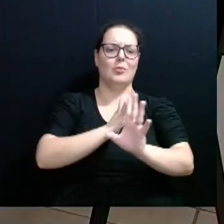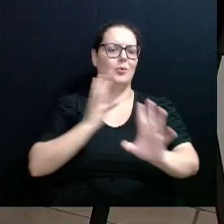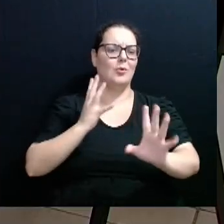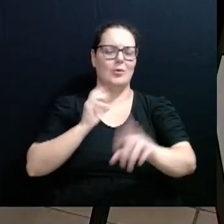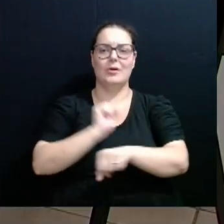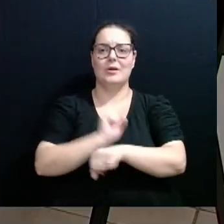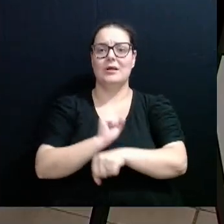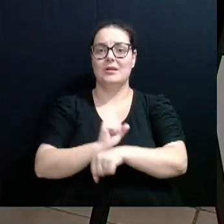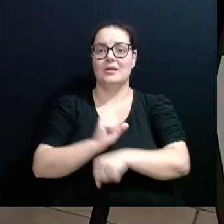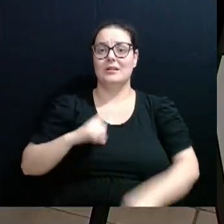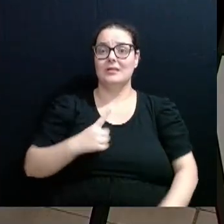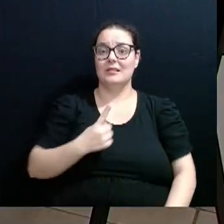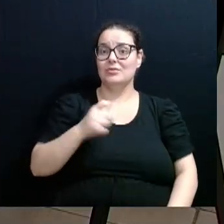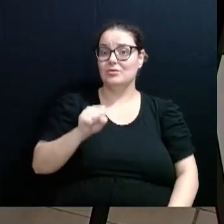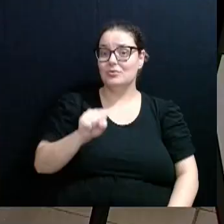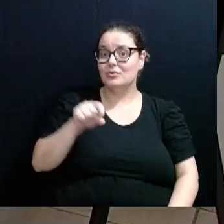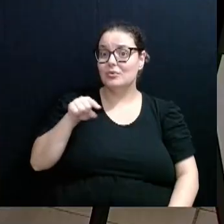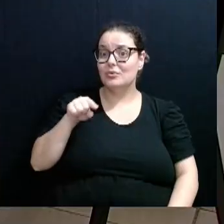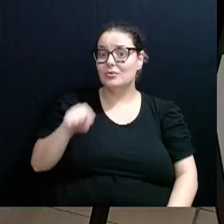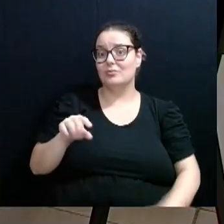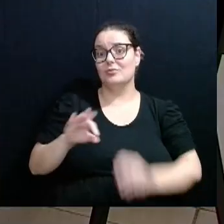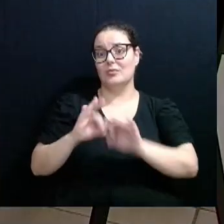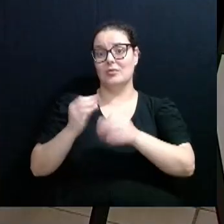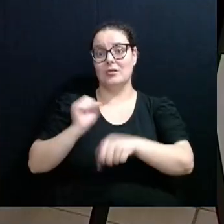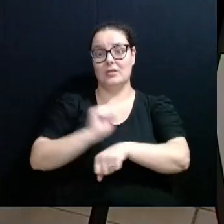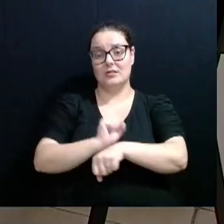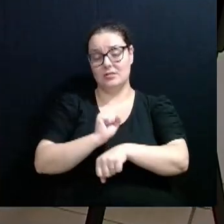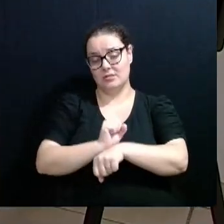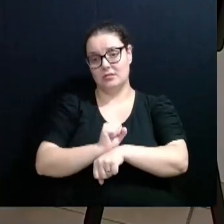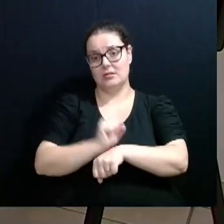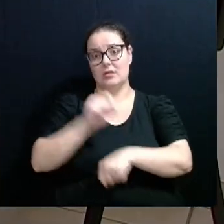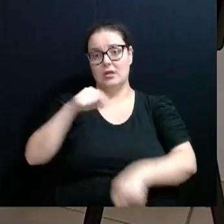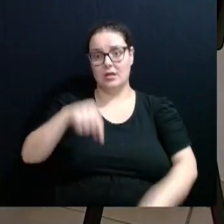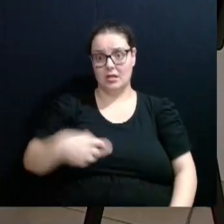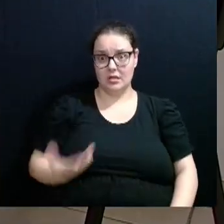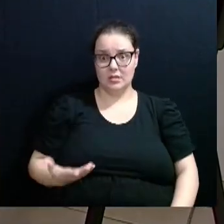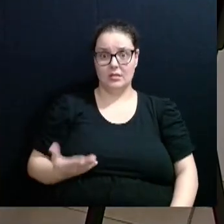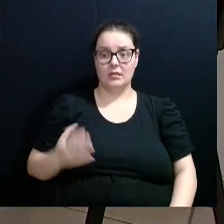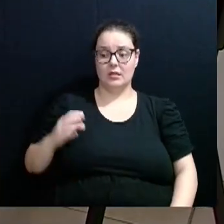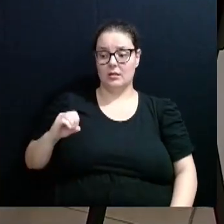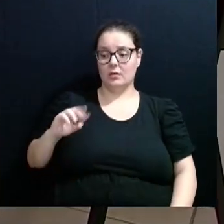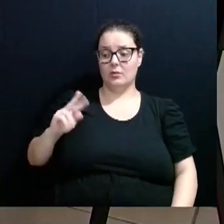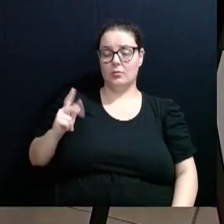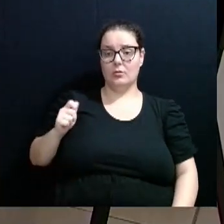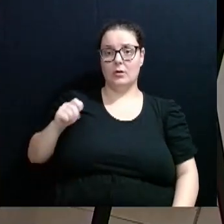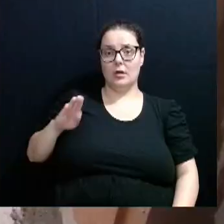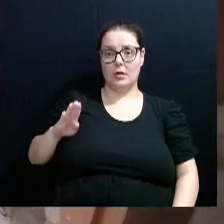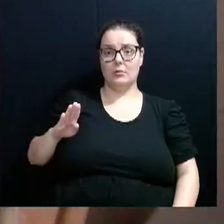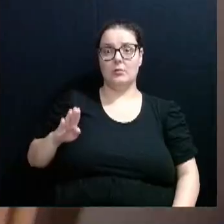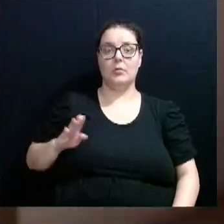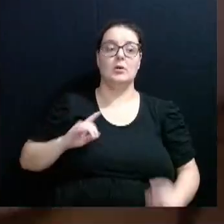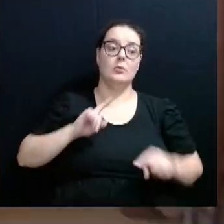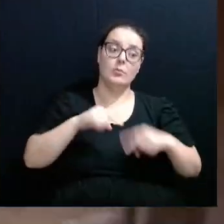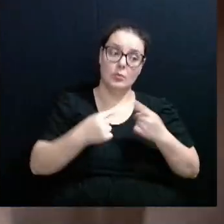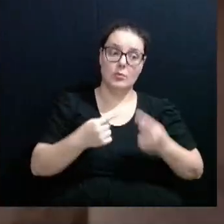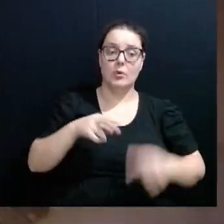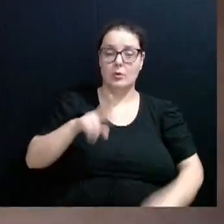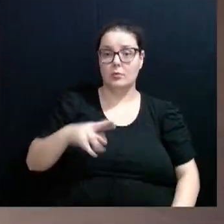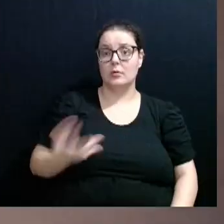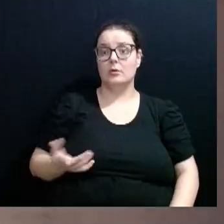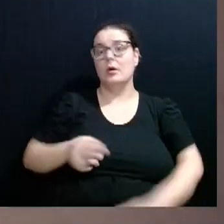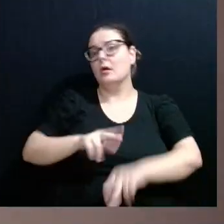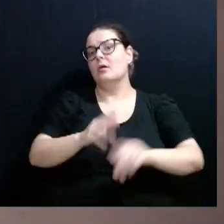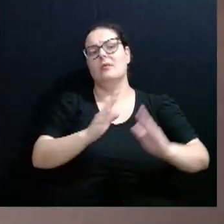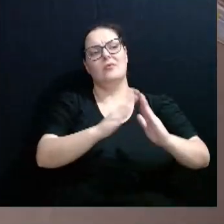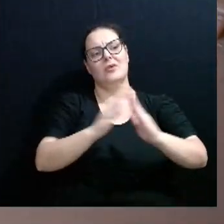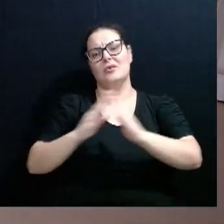18 mil famílias na fila de espera da Coab. E por outro lado, há um monte de casa abandonada.